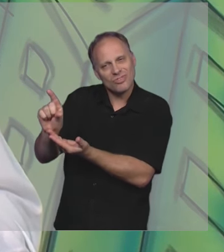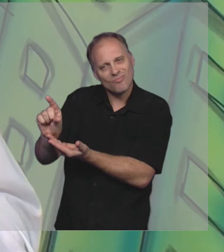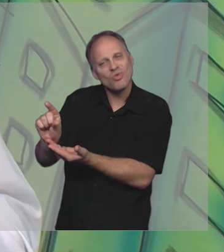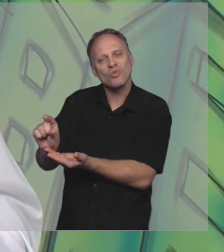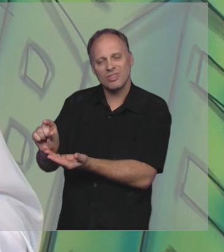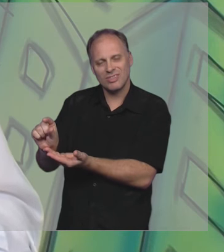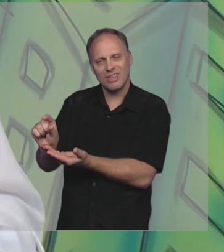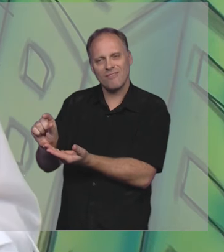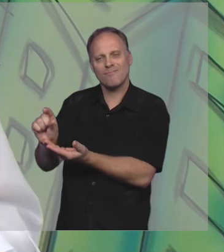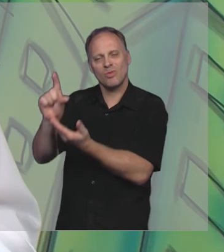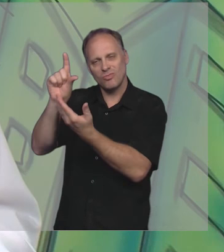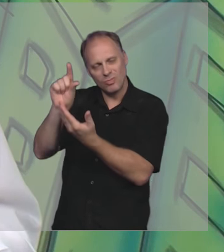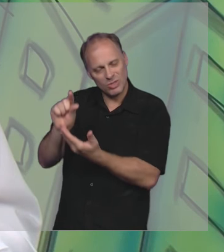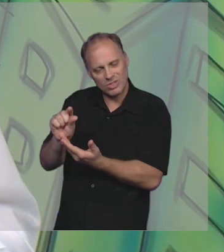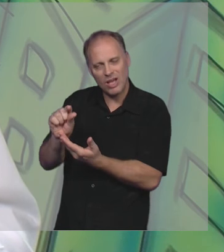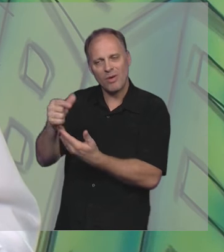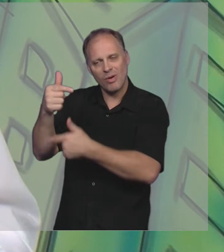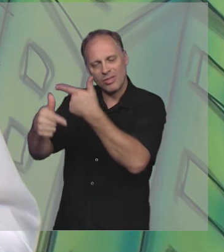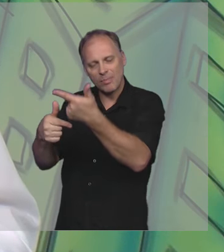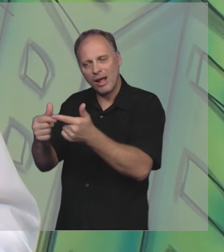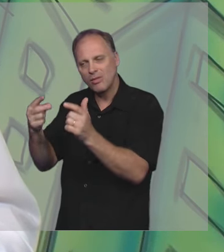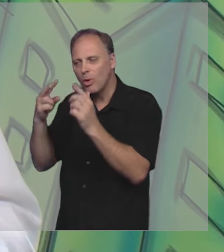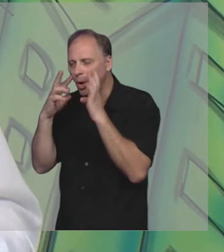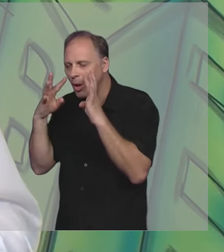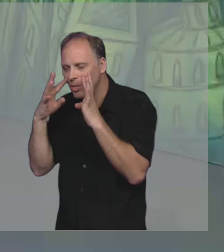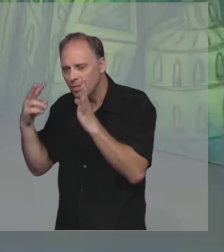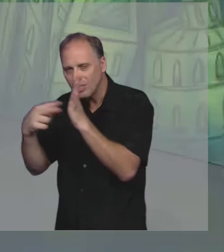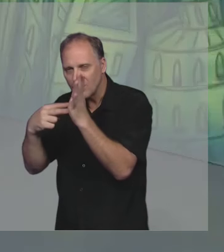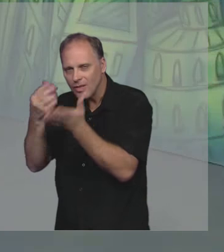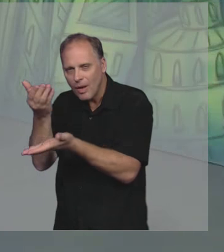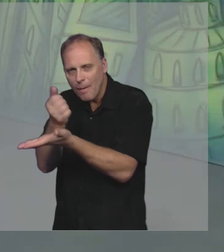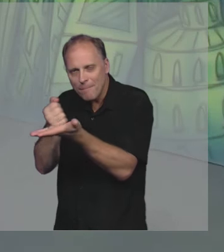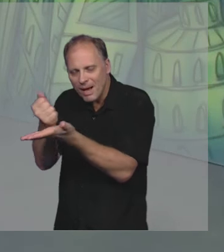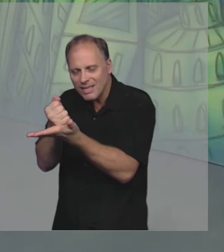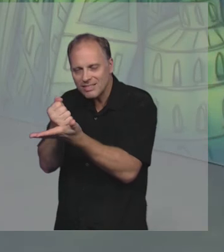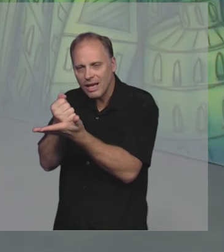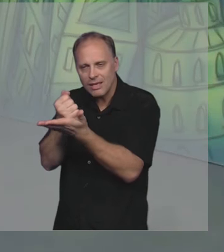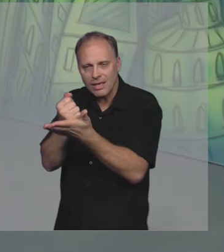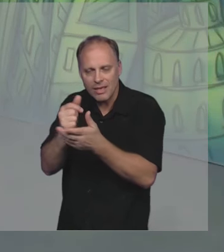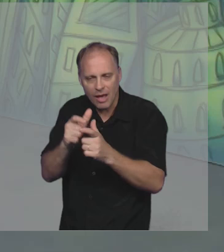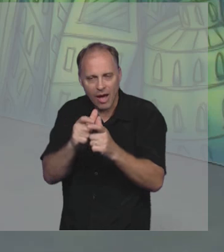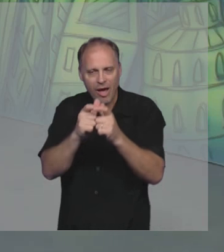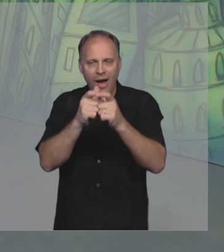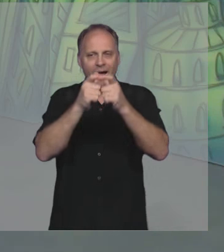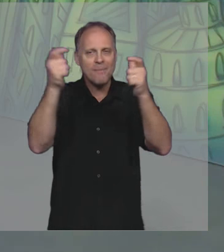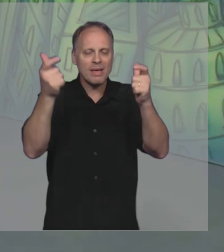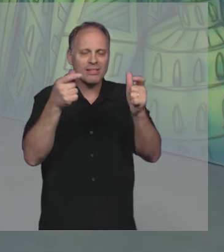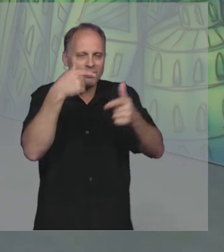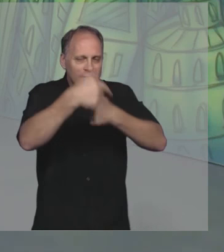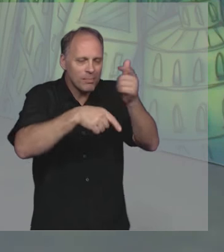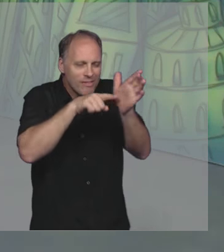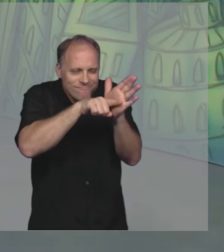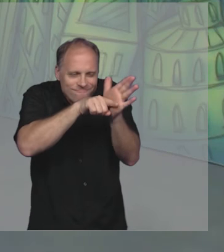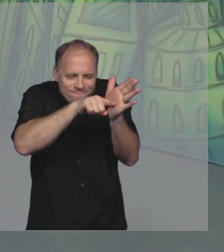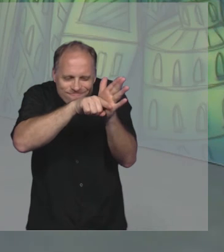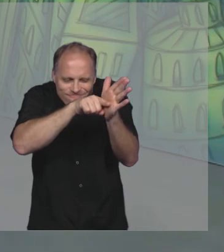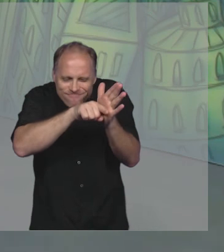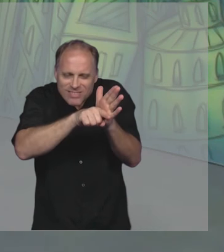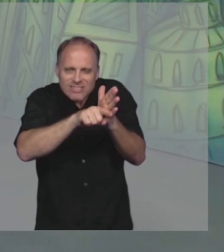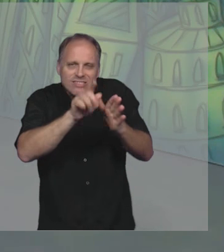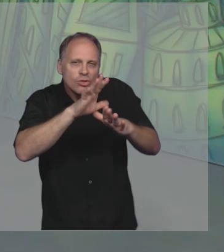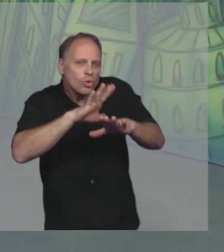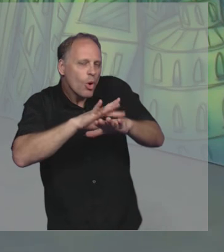diminuição da adesão ao serviço de atenção básica e um incremento no serviço de